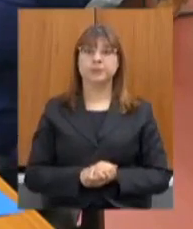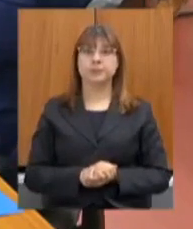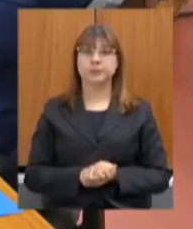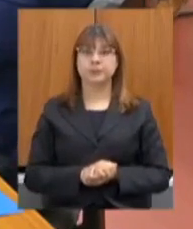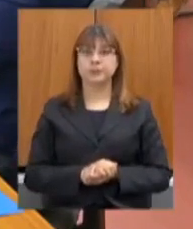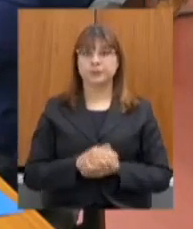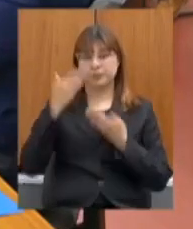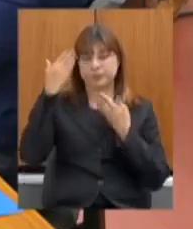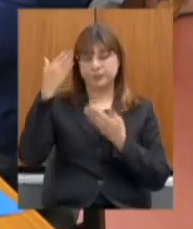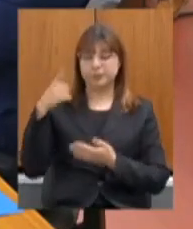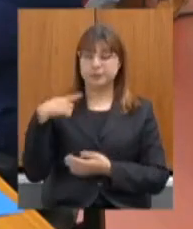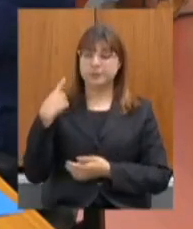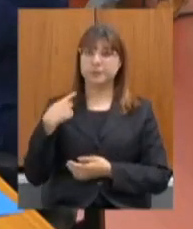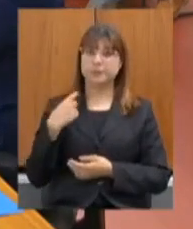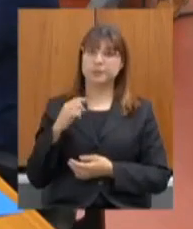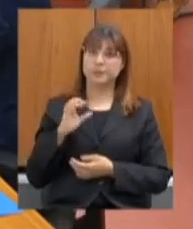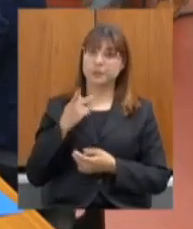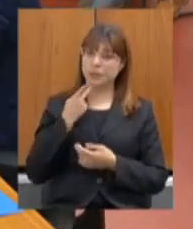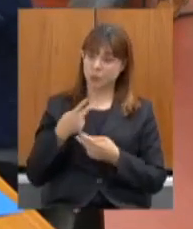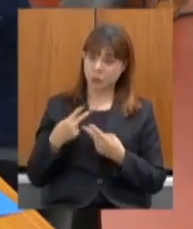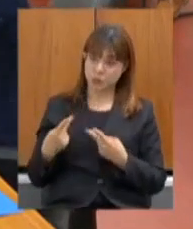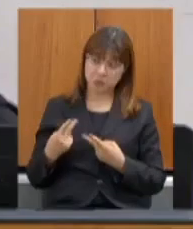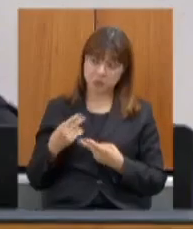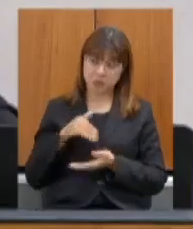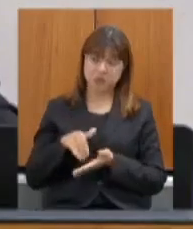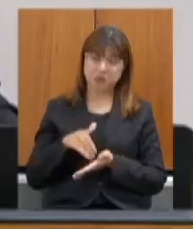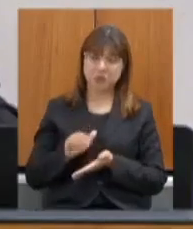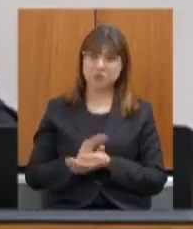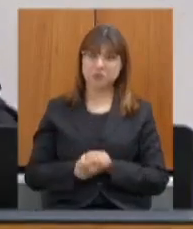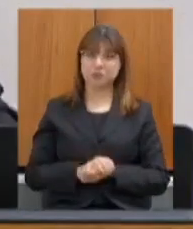Obrigado, deputado. Tem algum comentário a fazer, secretário?